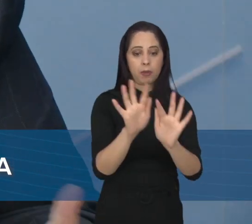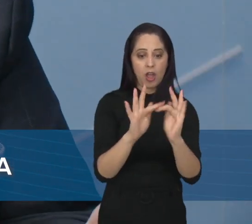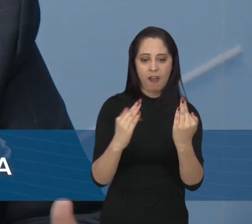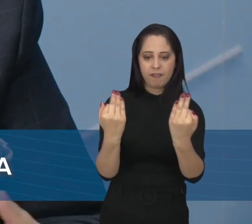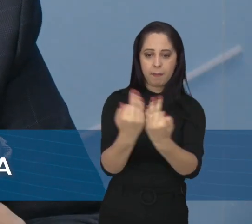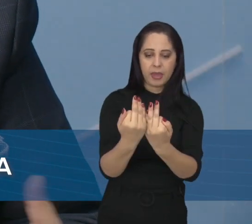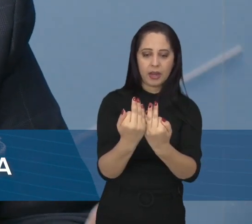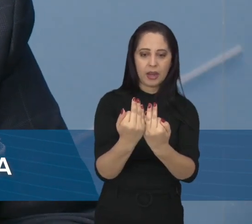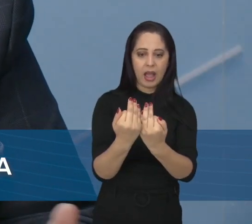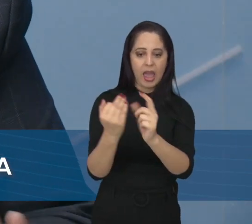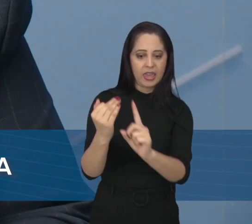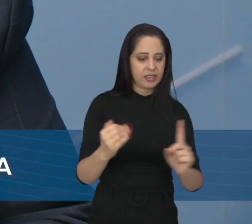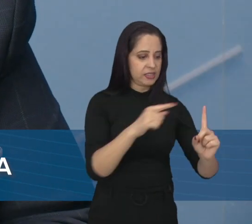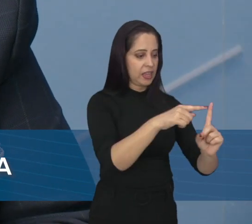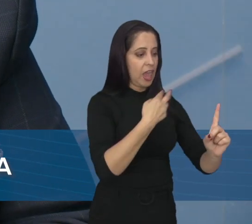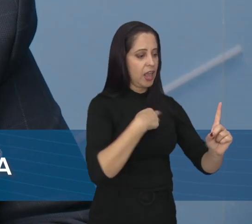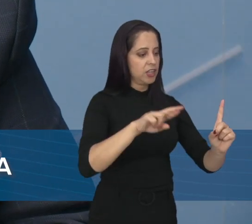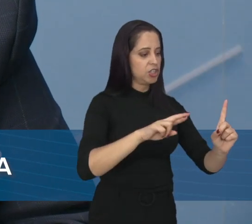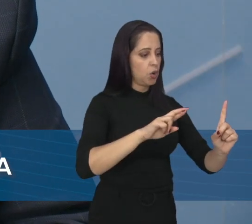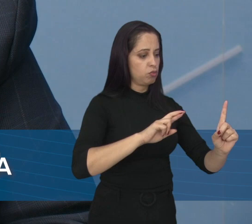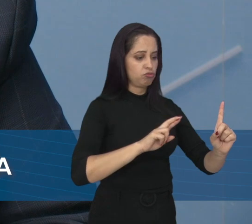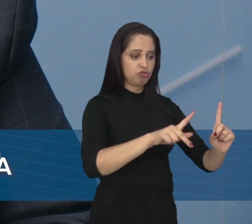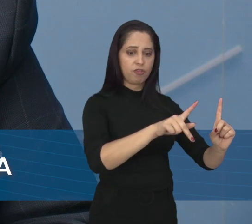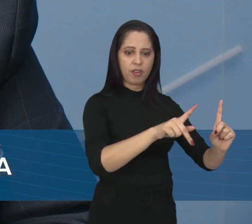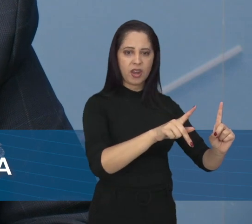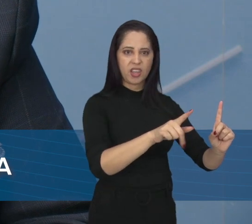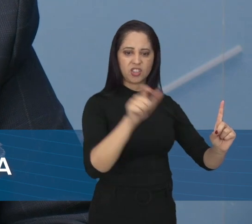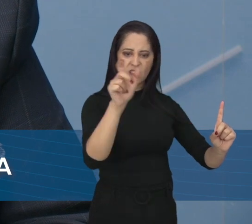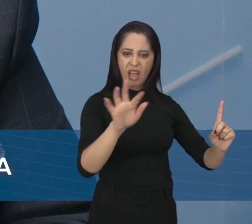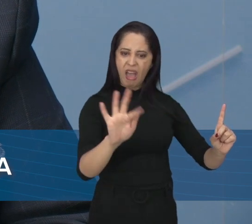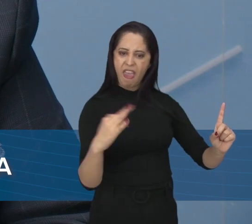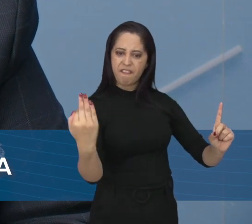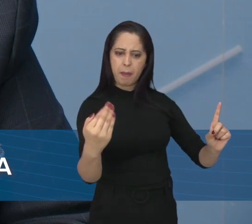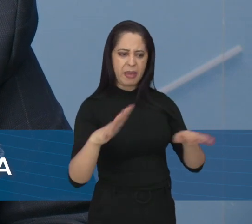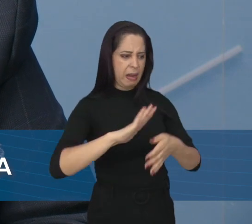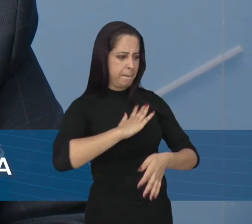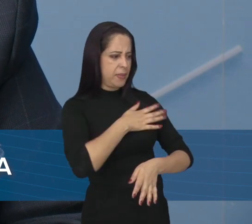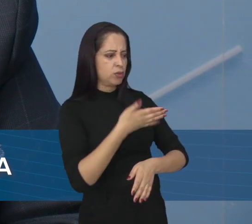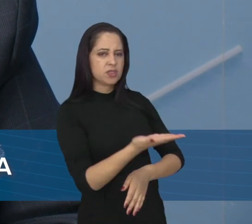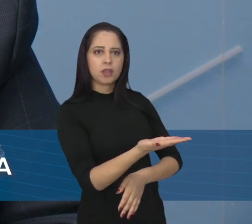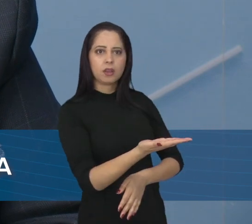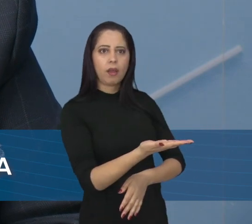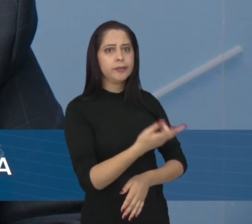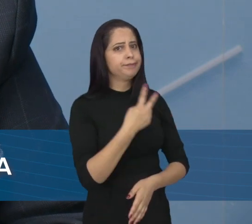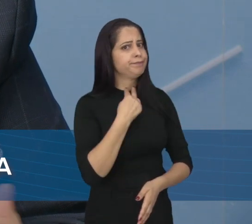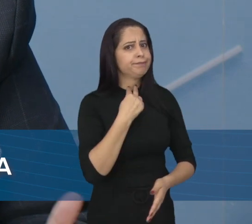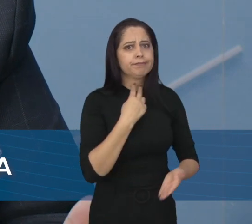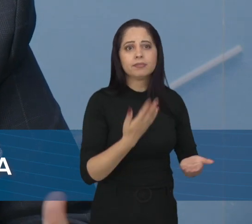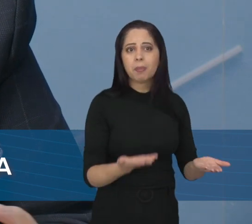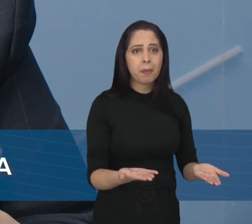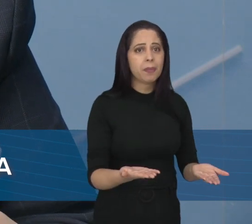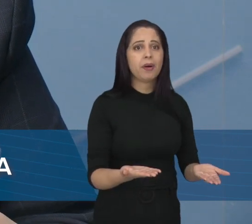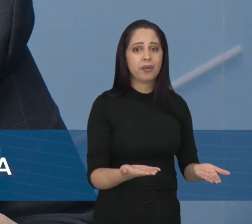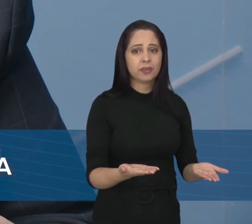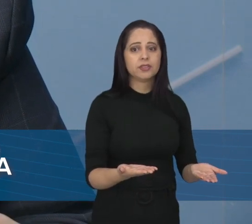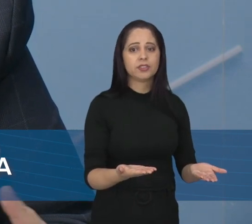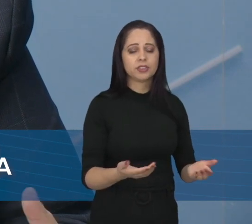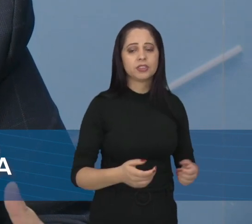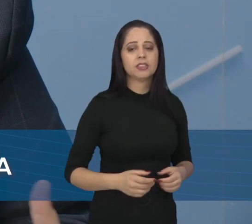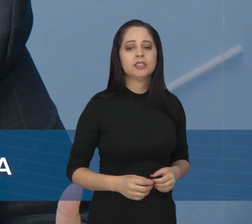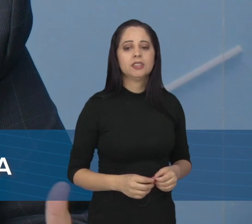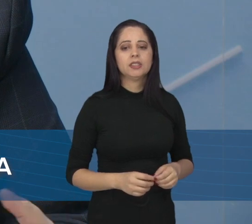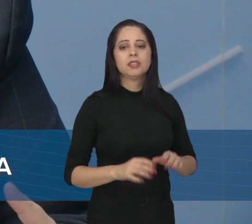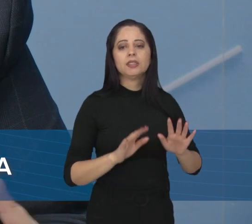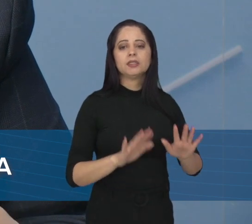alguma outra coisa, alguma outra história. Então, está muito líquido. Os